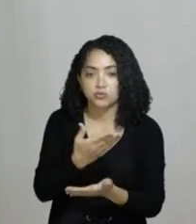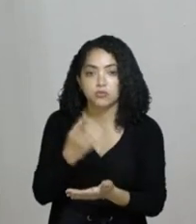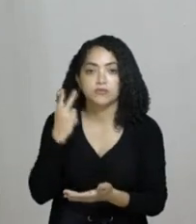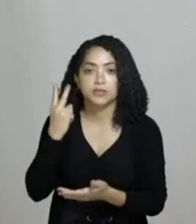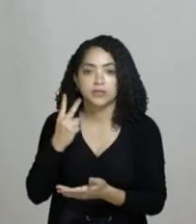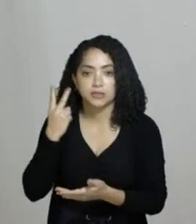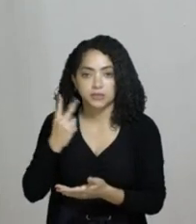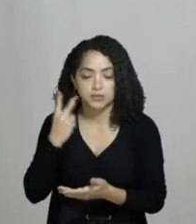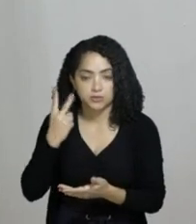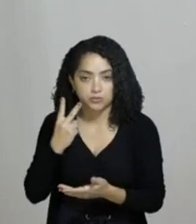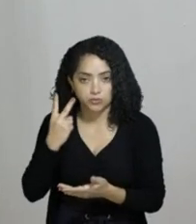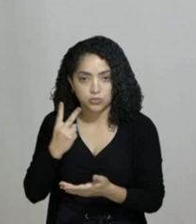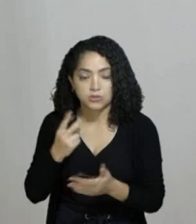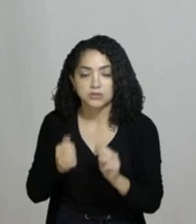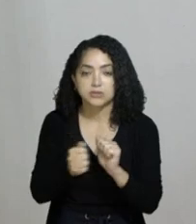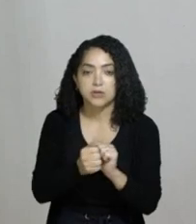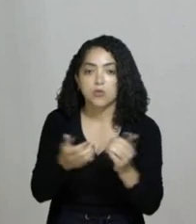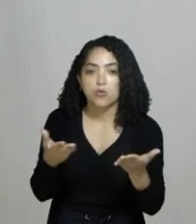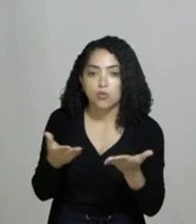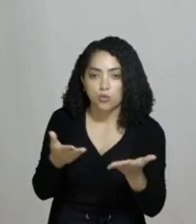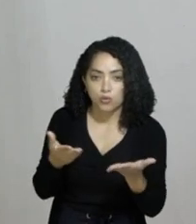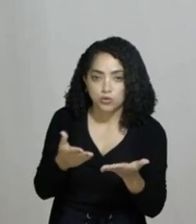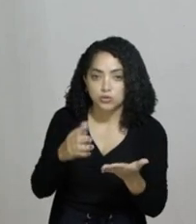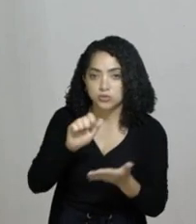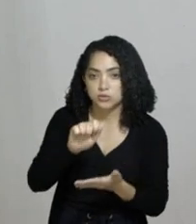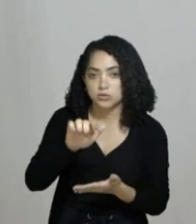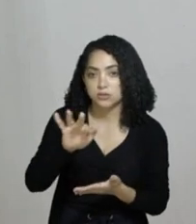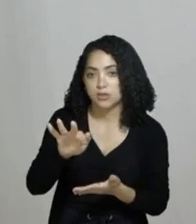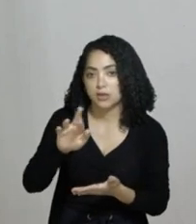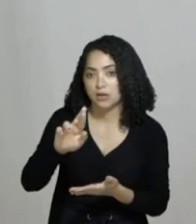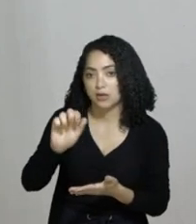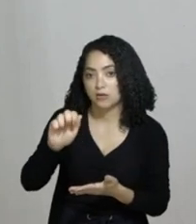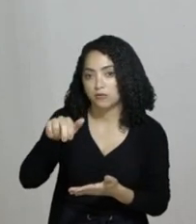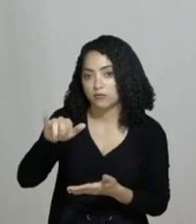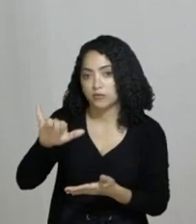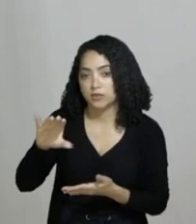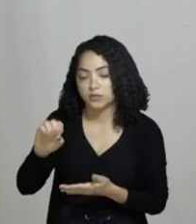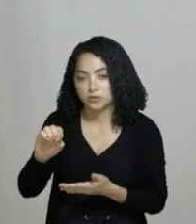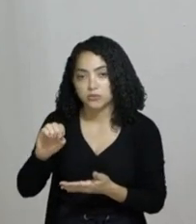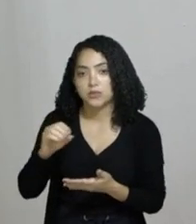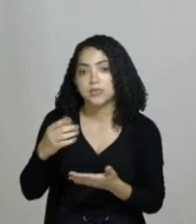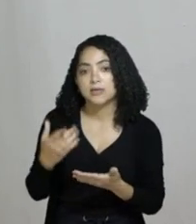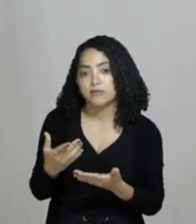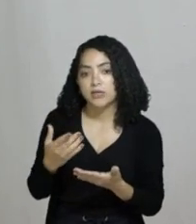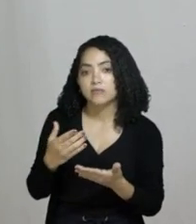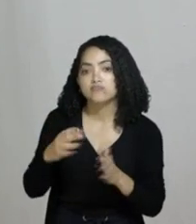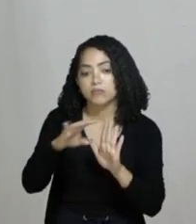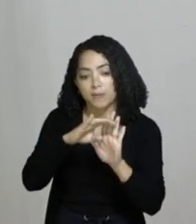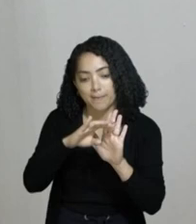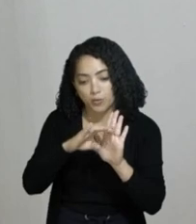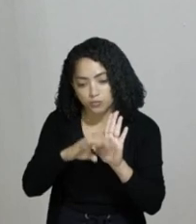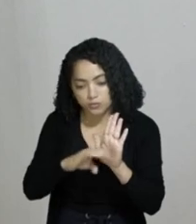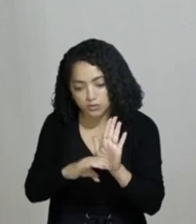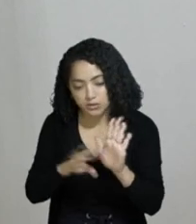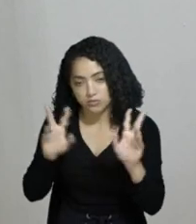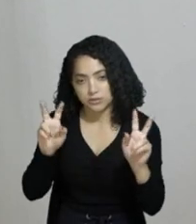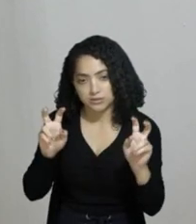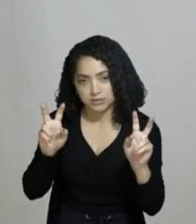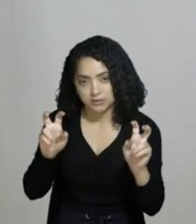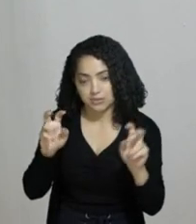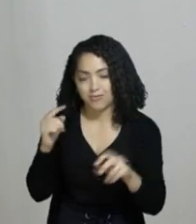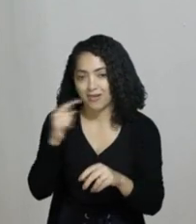nas Galerias do plenário da Assembleia Legislativa vem pautando esse tema na